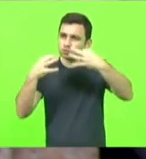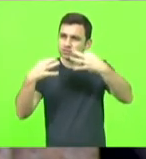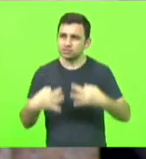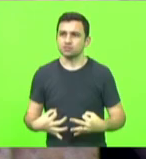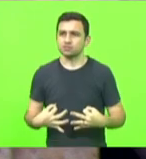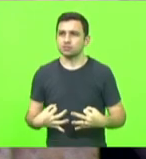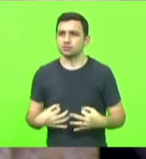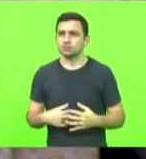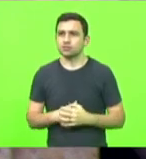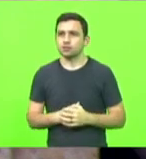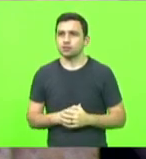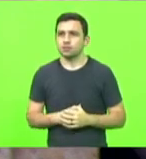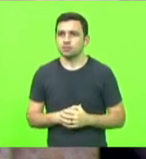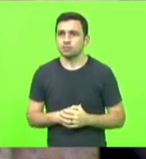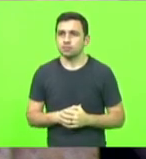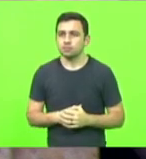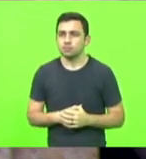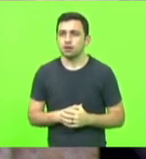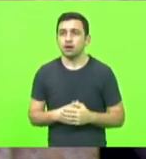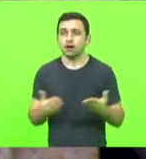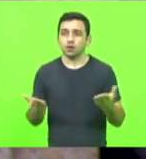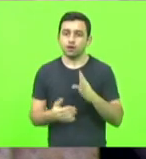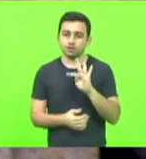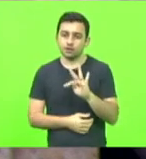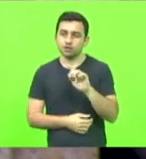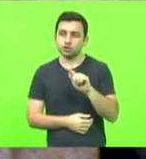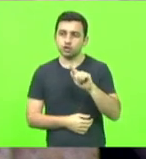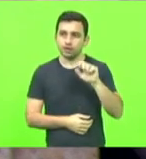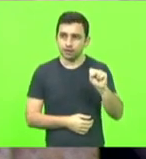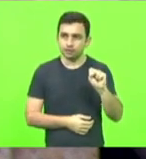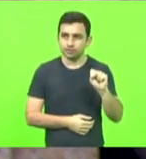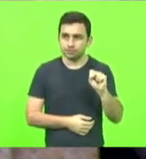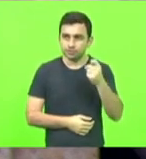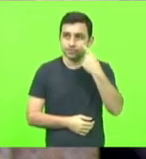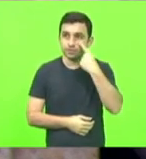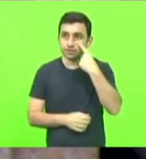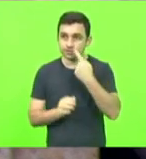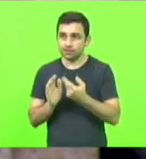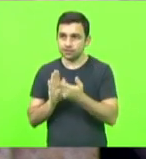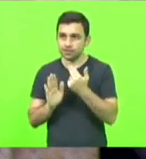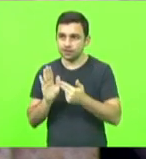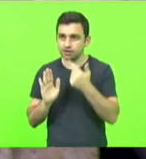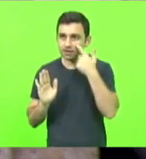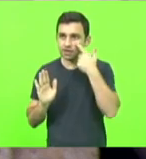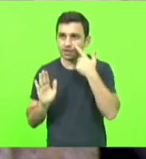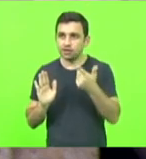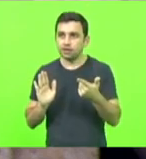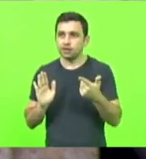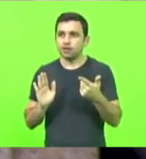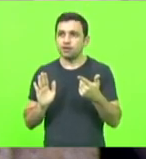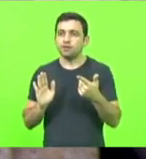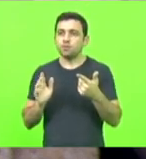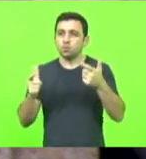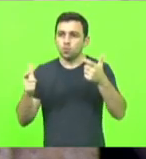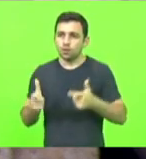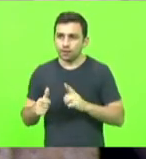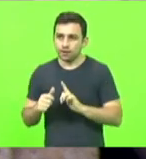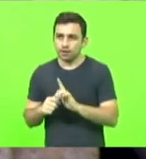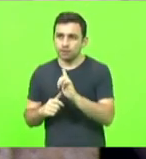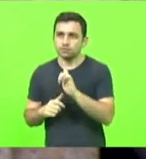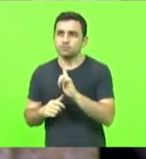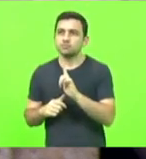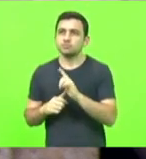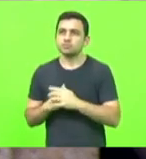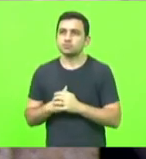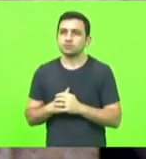a lei. 10 pontos. Aí veio a TGS, está ali naquele desenho onde ela está se estabelecendo, o terminal de gás vai ficar ali, vai ser feito